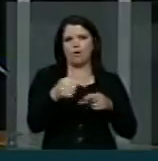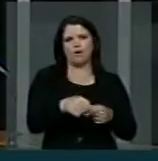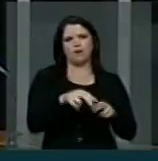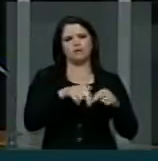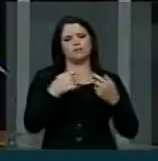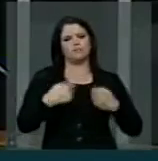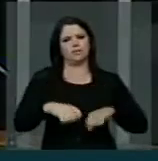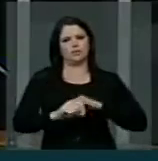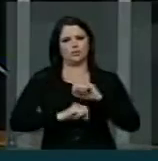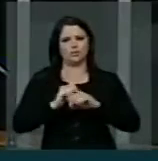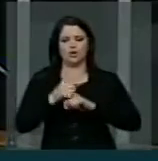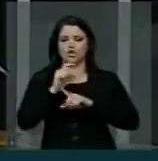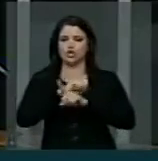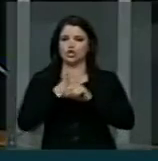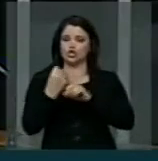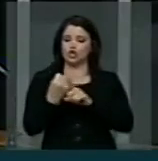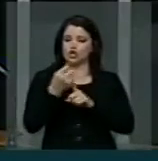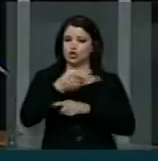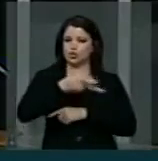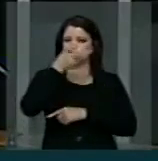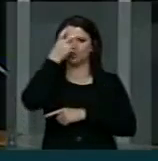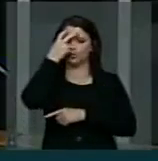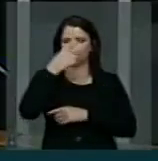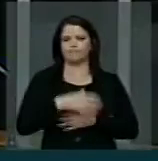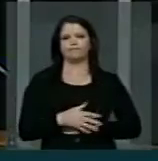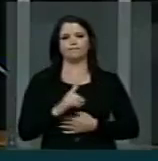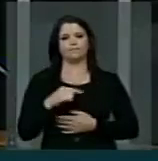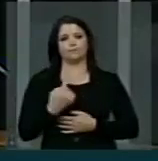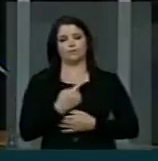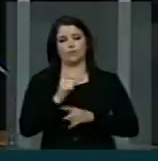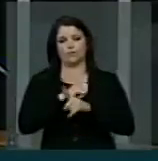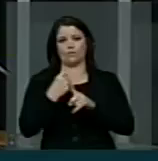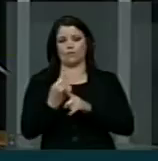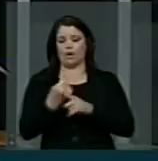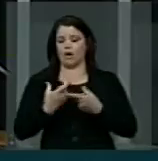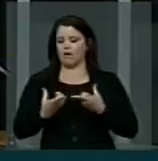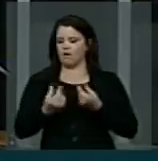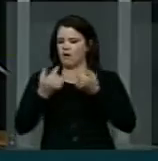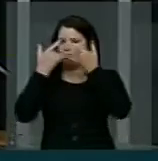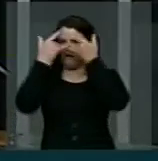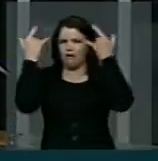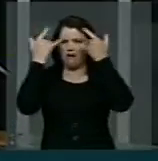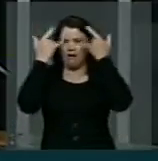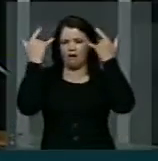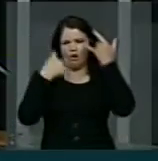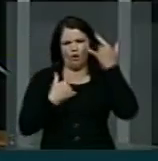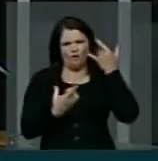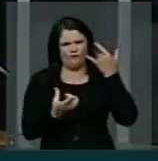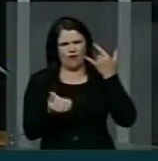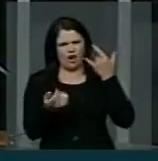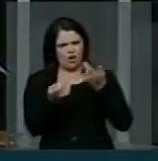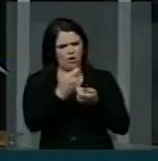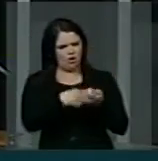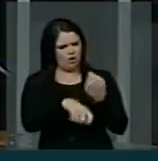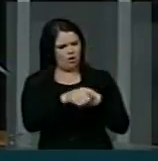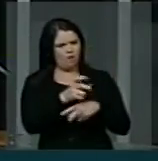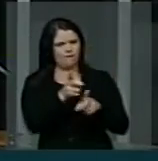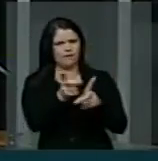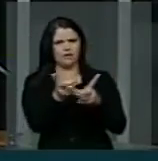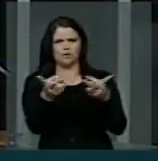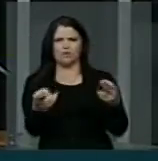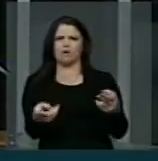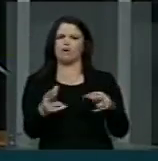um recurso sociocultural. Na nossa sociedade capitalista, seu valor é de mercadoria.